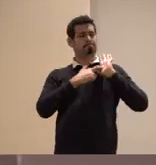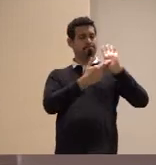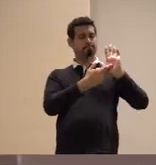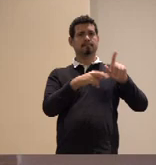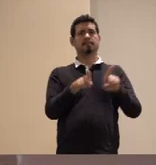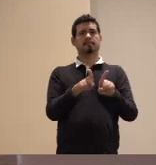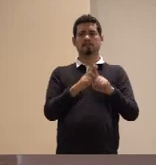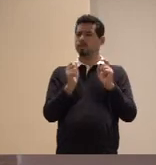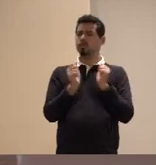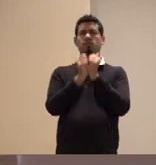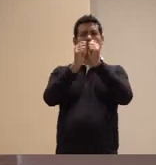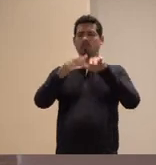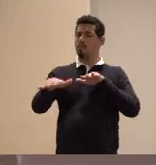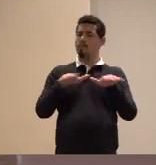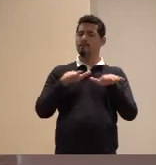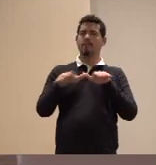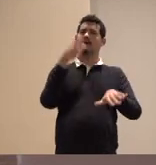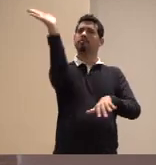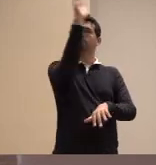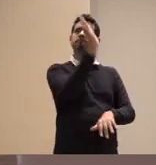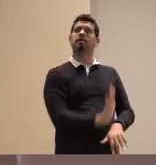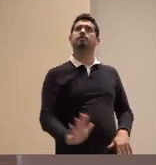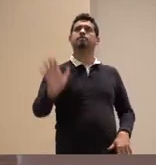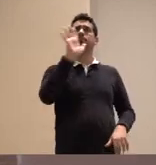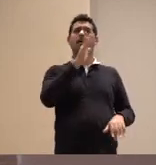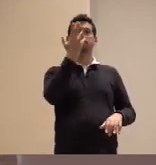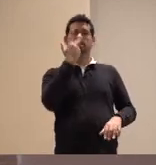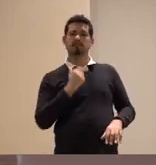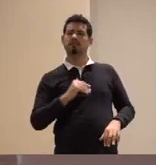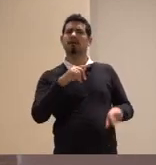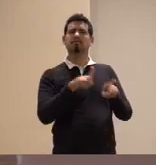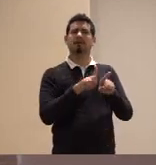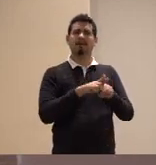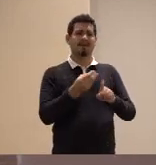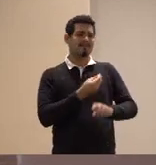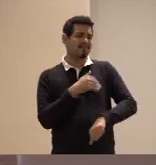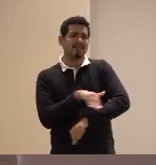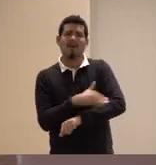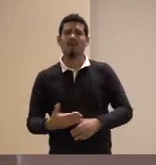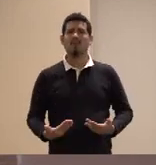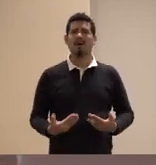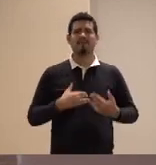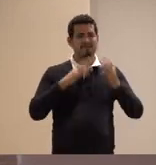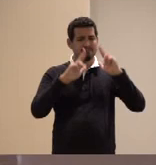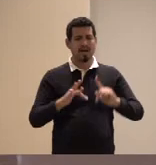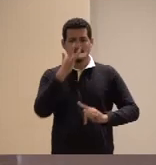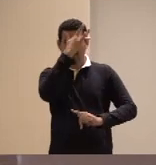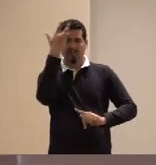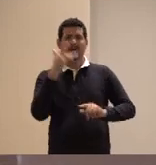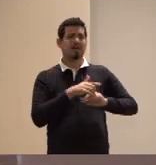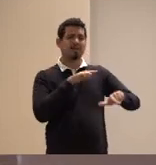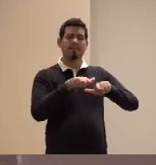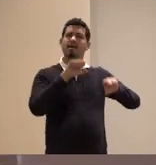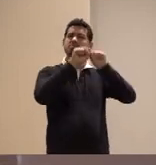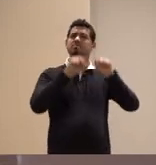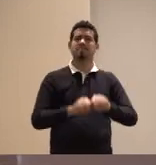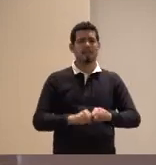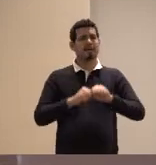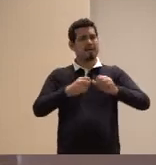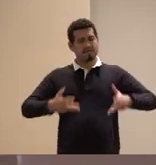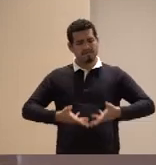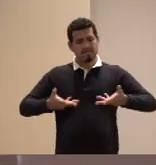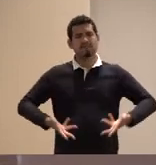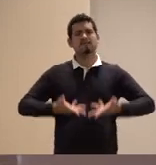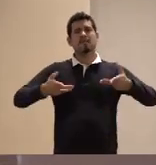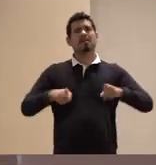Menor, Movimento Nacional de Meninos e Meninas de Rua, dentre outros atores do sistema, que